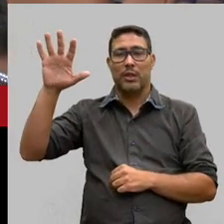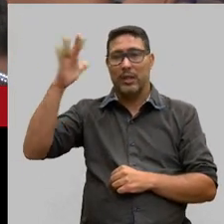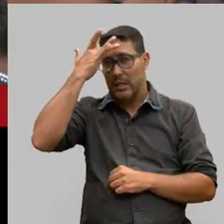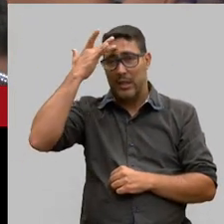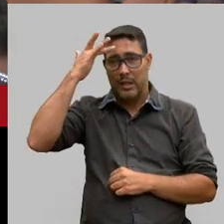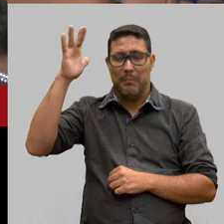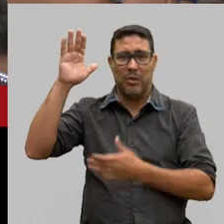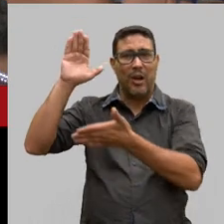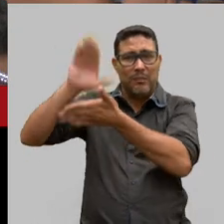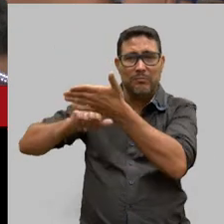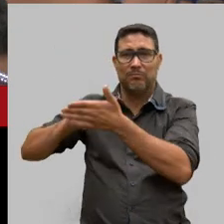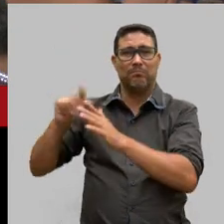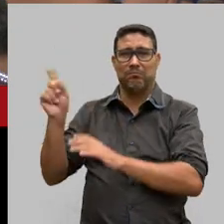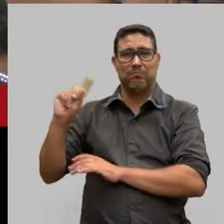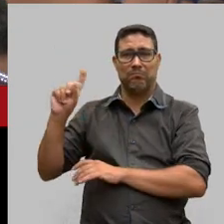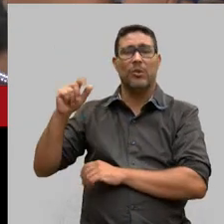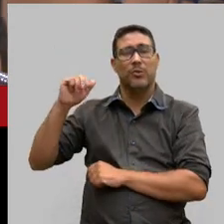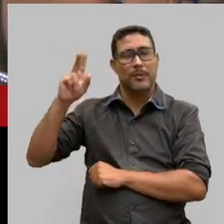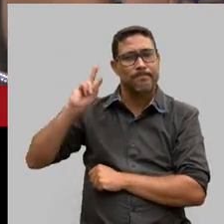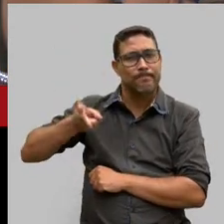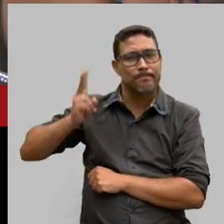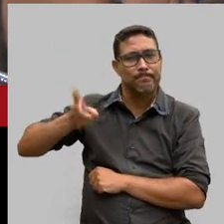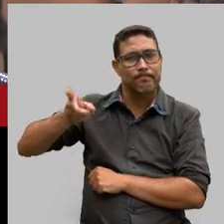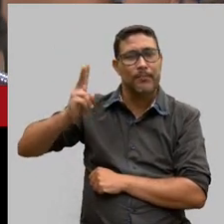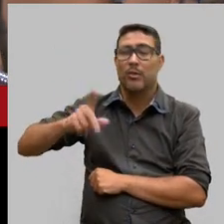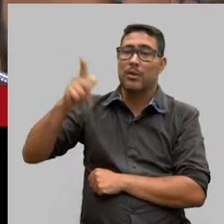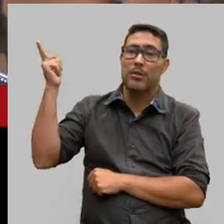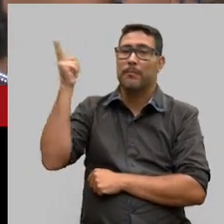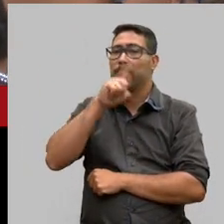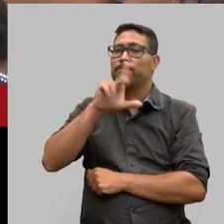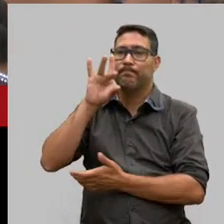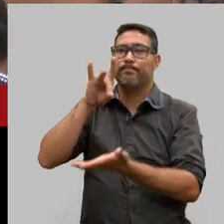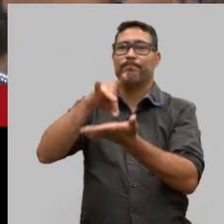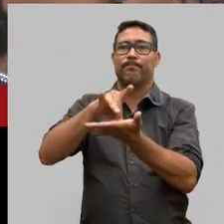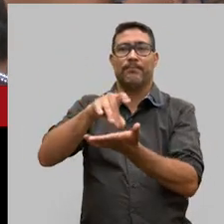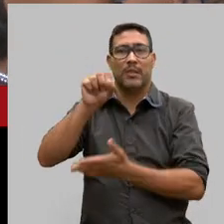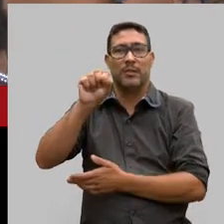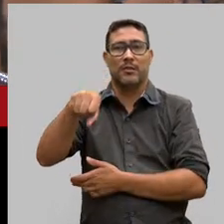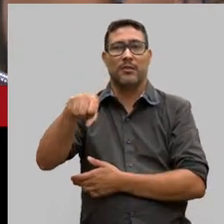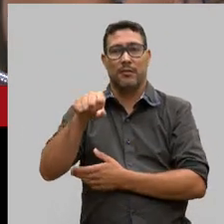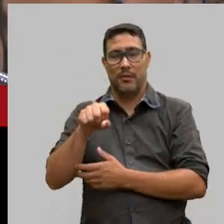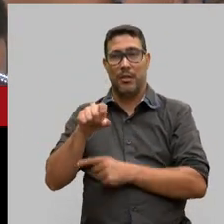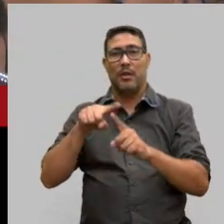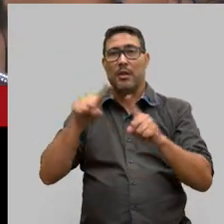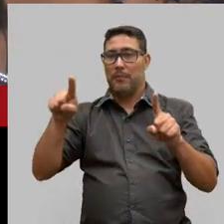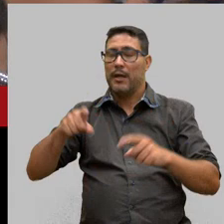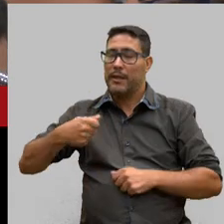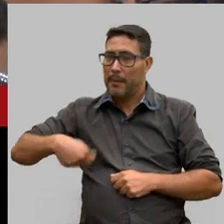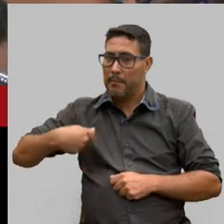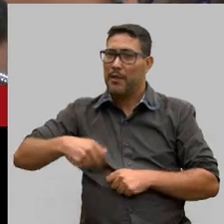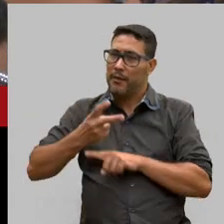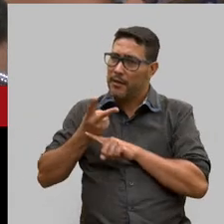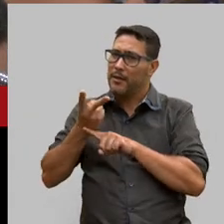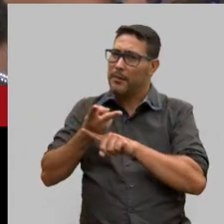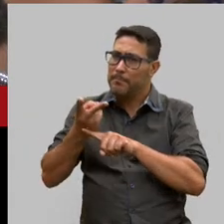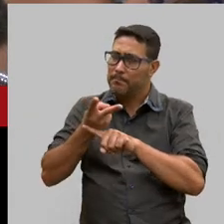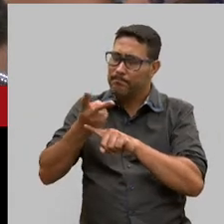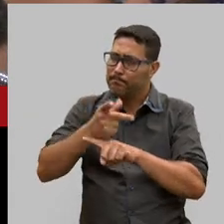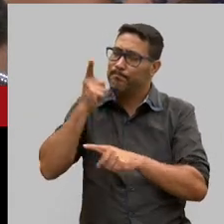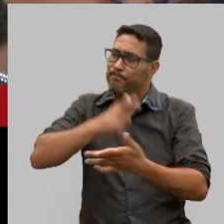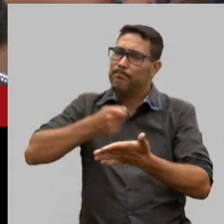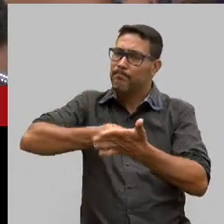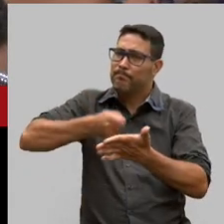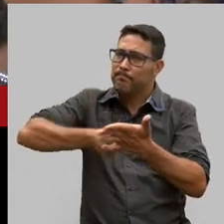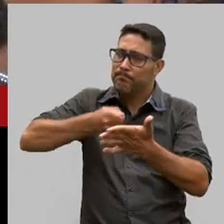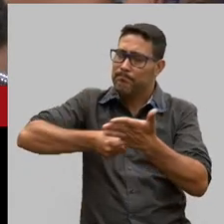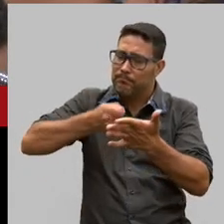e tudo aquilo que você sonha vira realidade sim basta você persistir nunca é tarde para